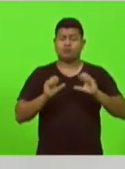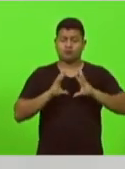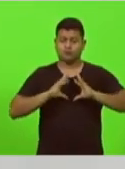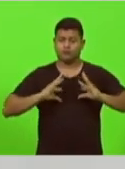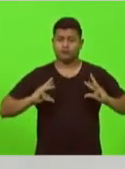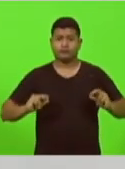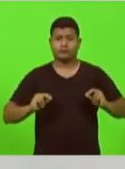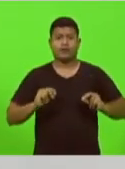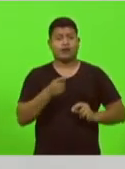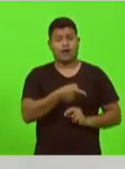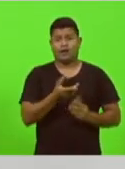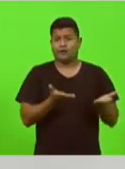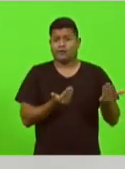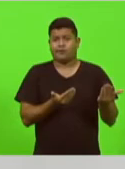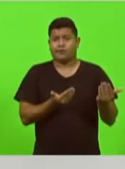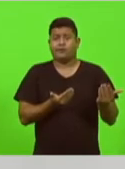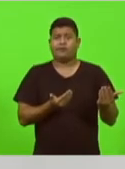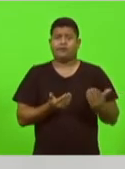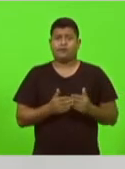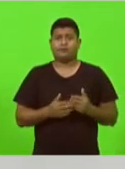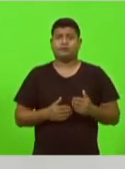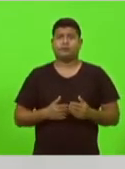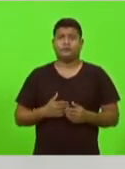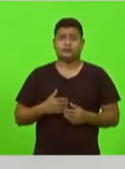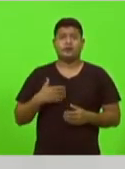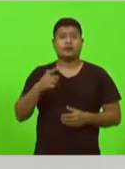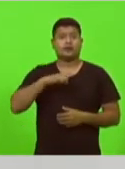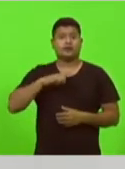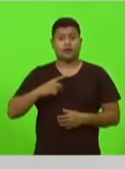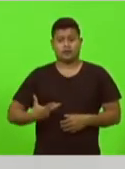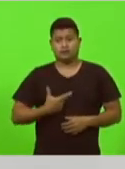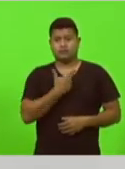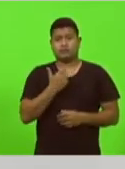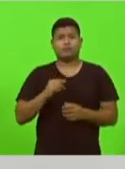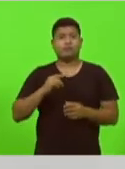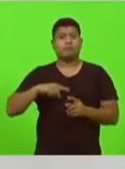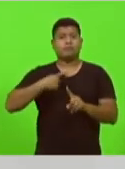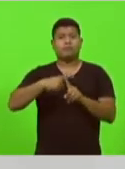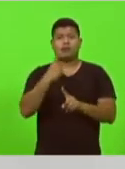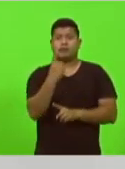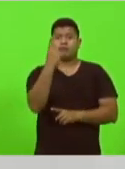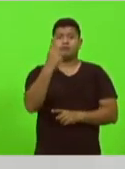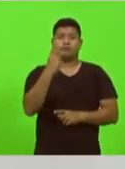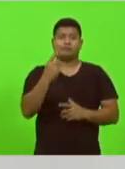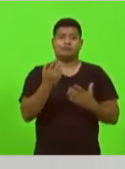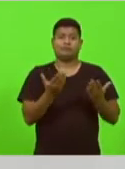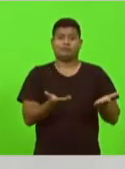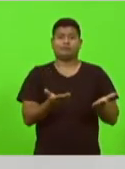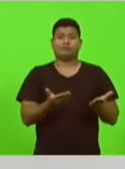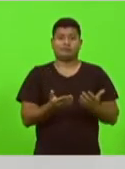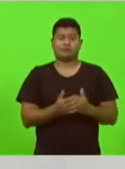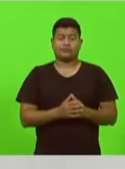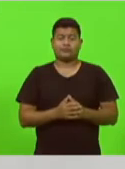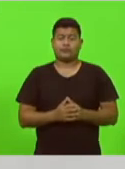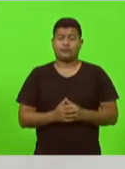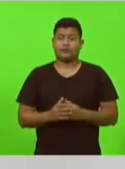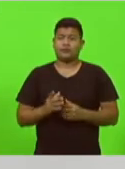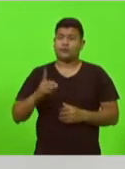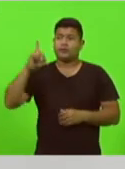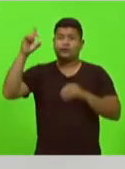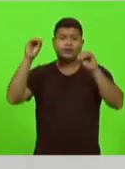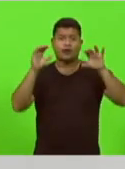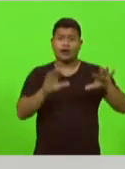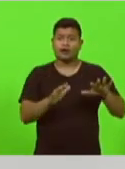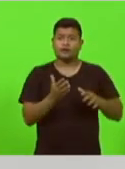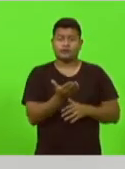saudável, né? Tá, vai ser submetida a mais uma cirurgia, tomara que ocorra tudo bem. Mas esse